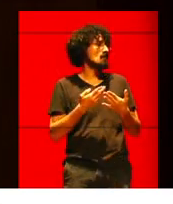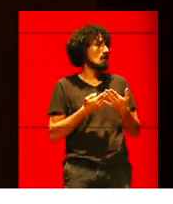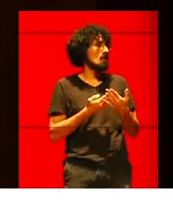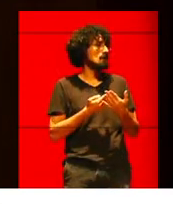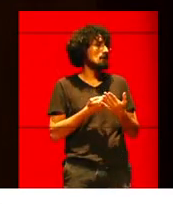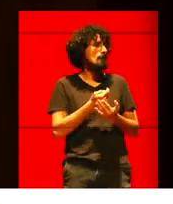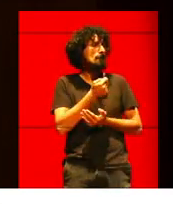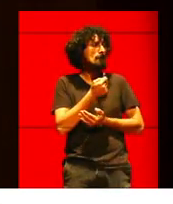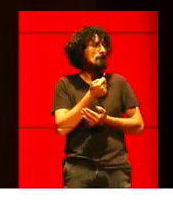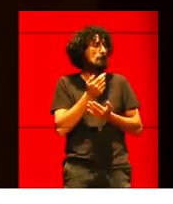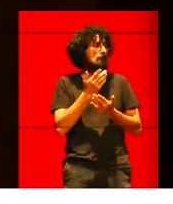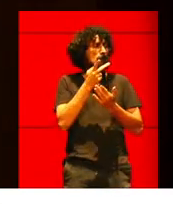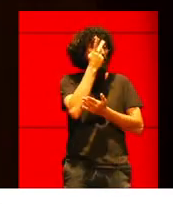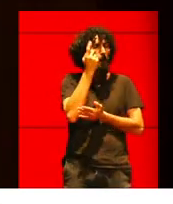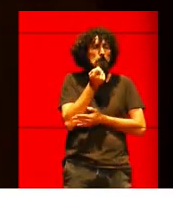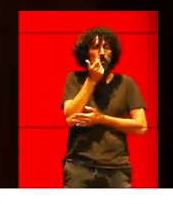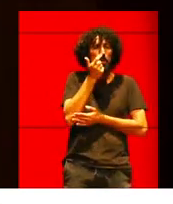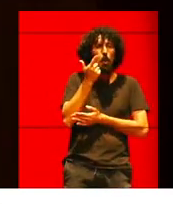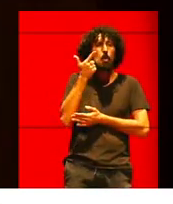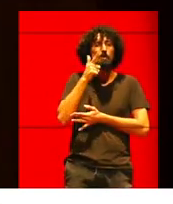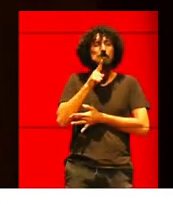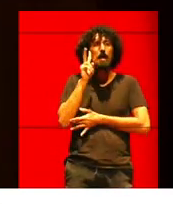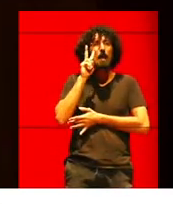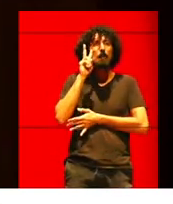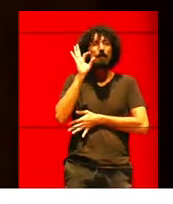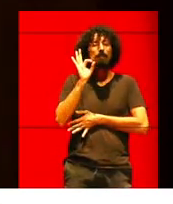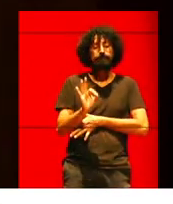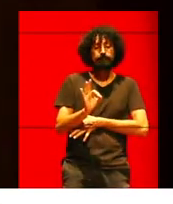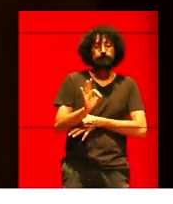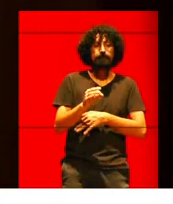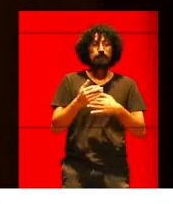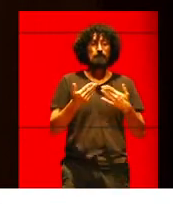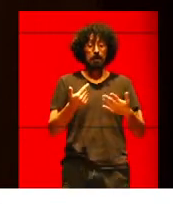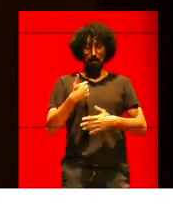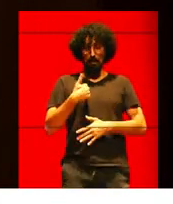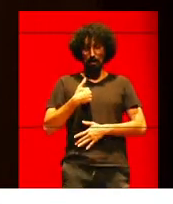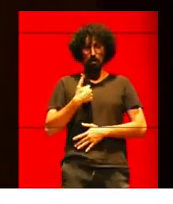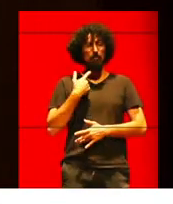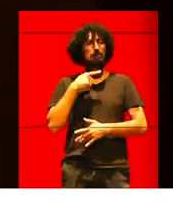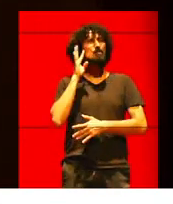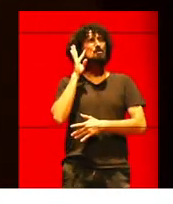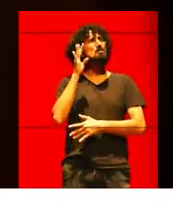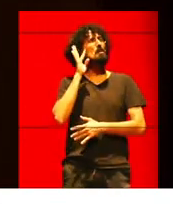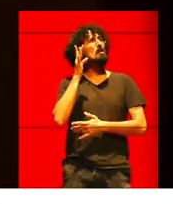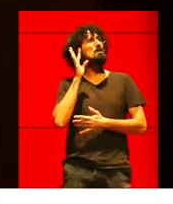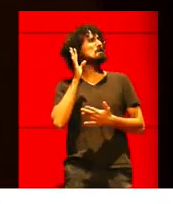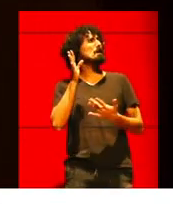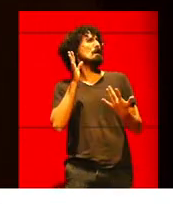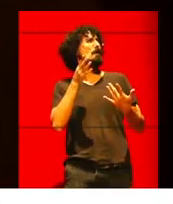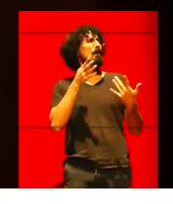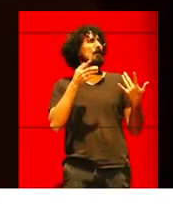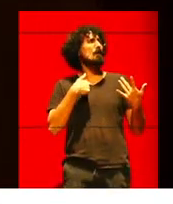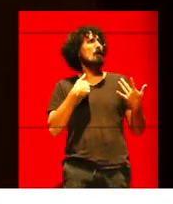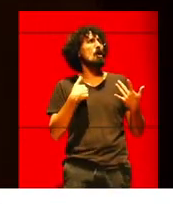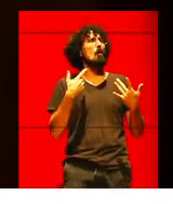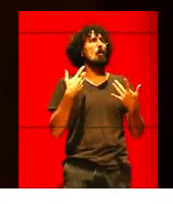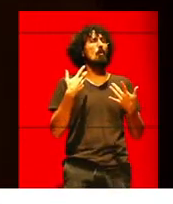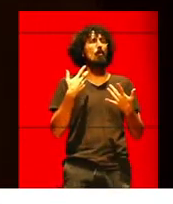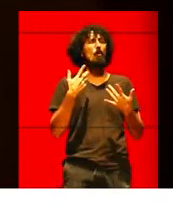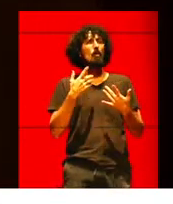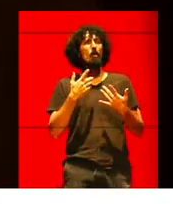especial. Não vai, mano. Eu não estou, não. Eu fico lá, eu sonhei que isso aqui hoje, mas aí eu sonhei que